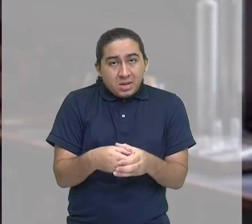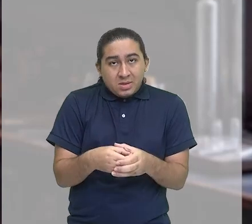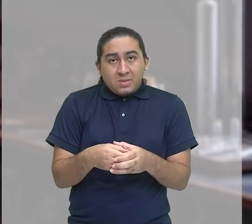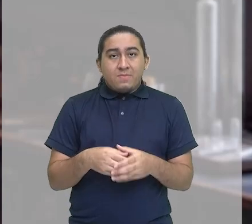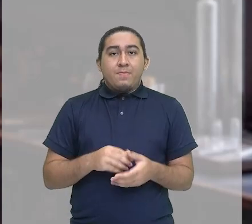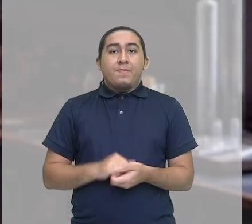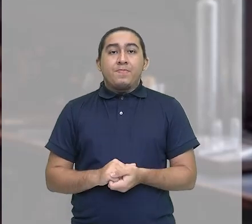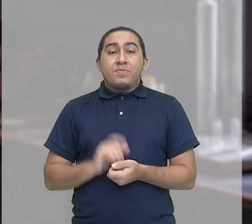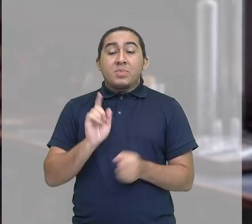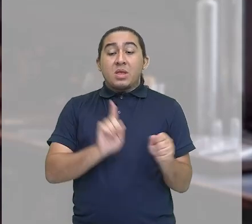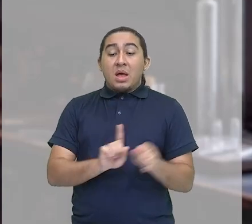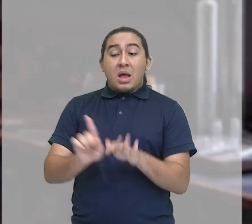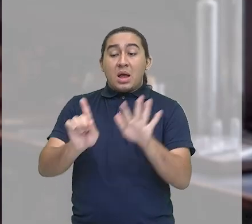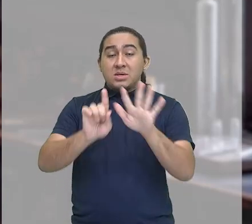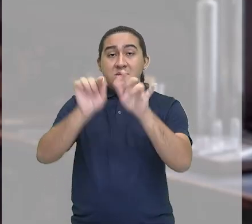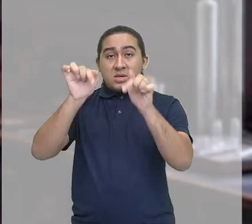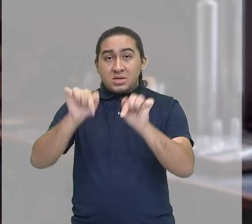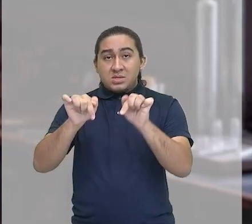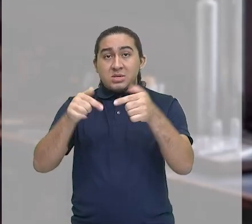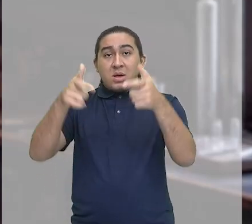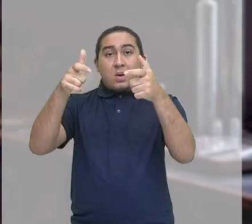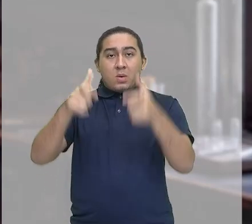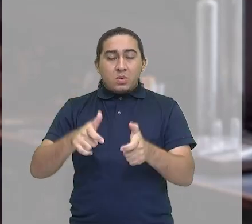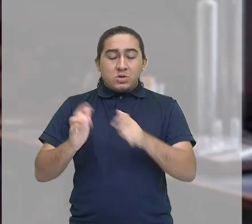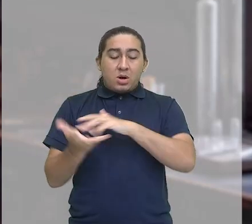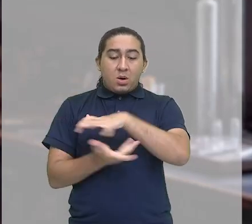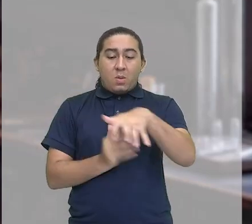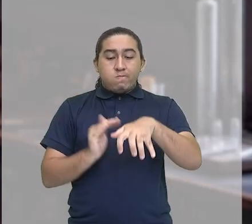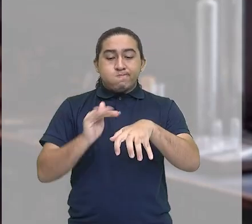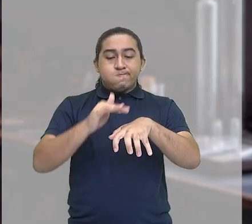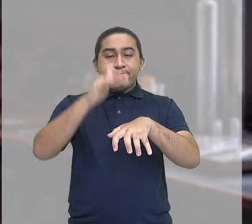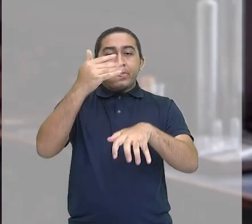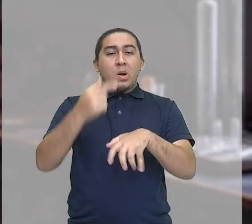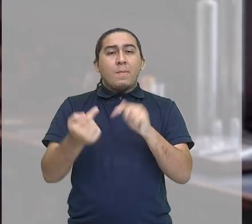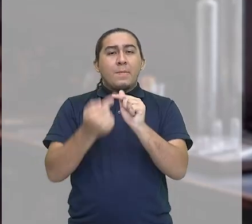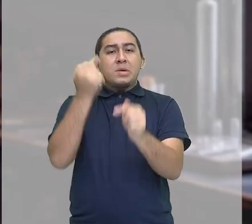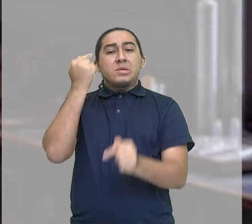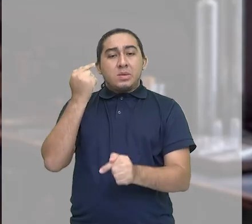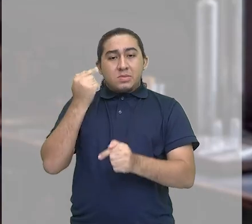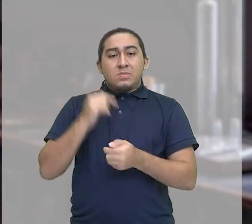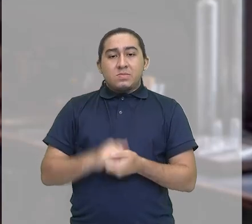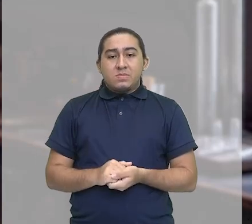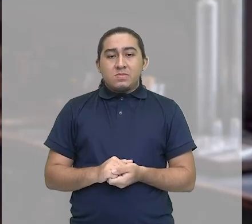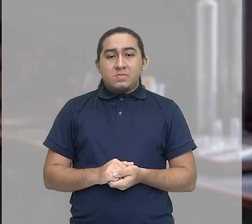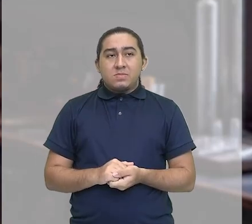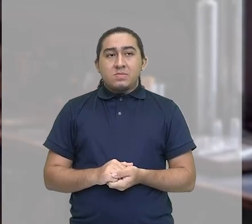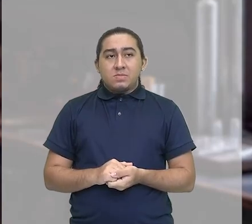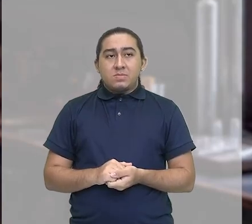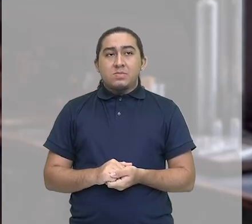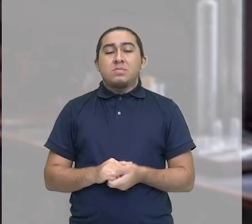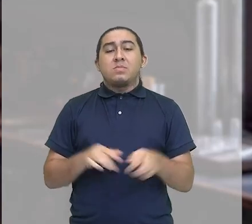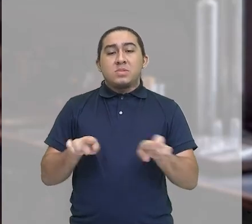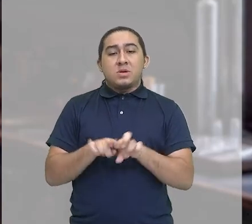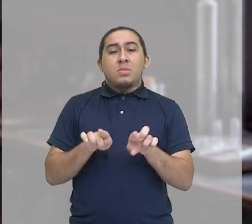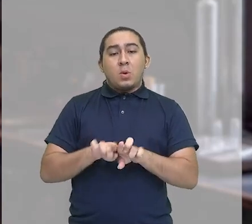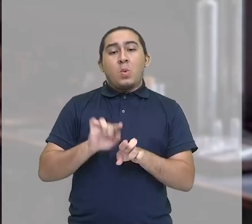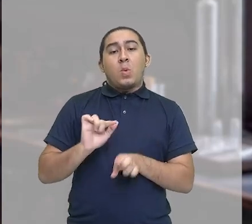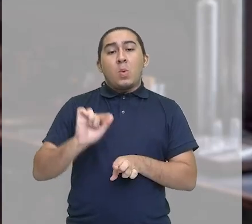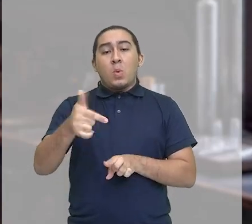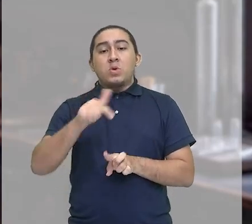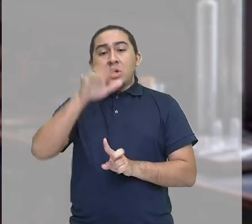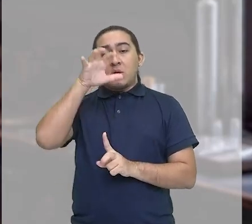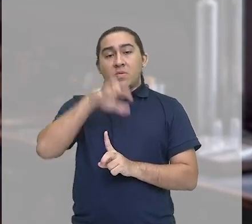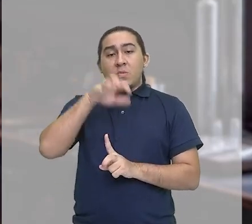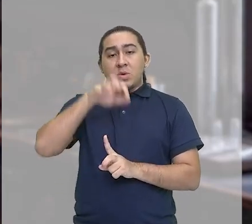esses gases estavam presentes ali nessa atmosfera primitiva. Outra coisa ali que influenciava, né,